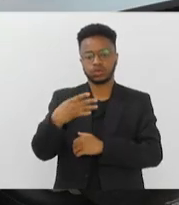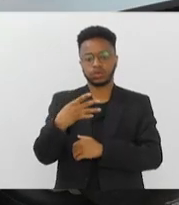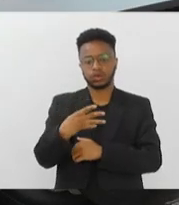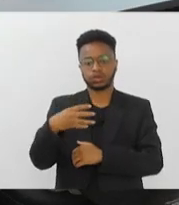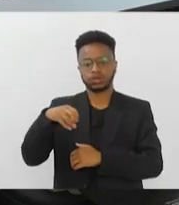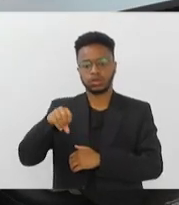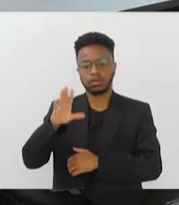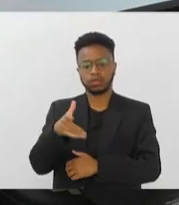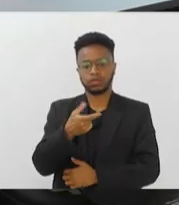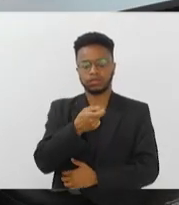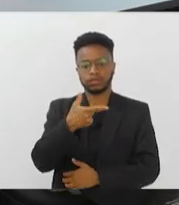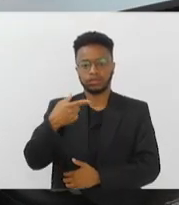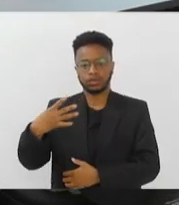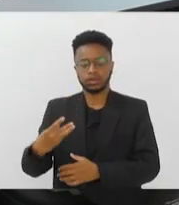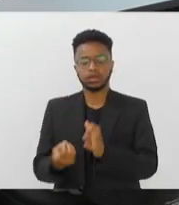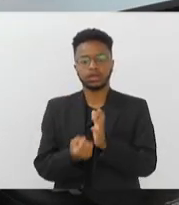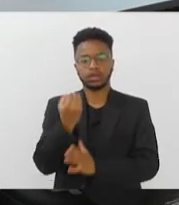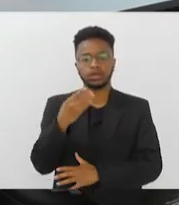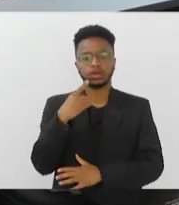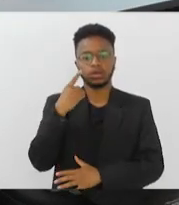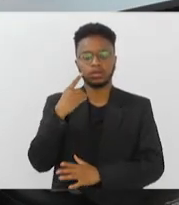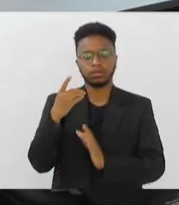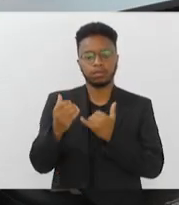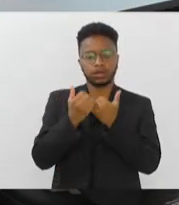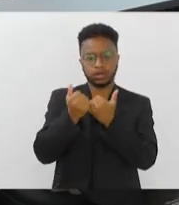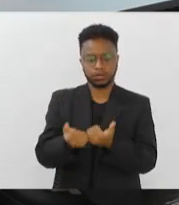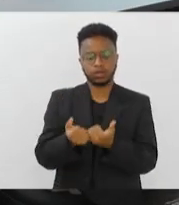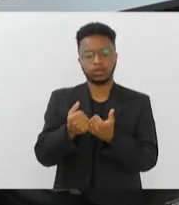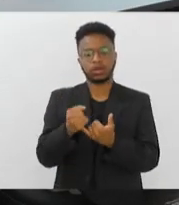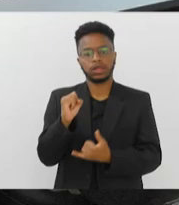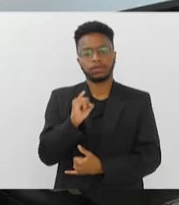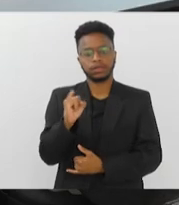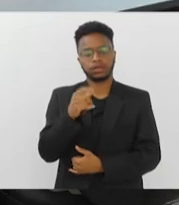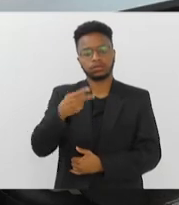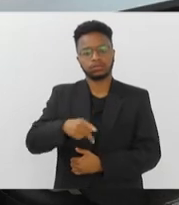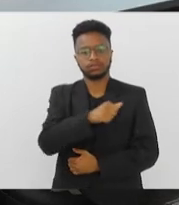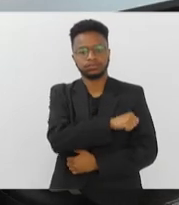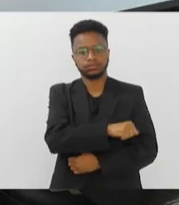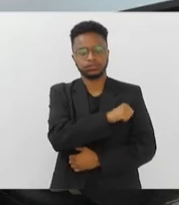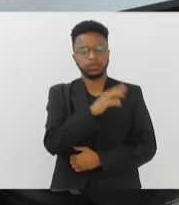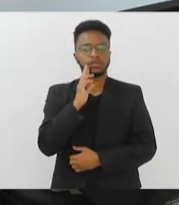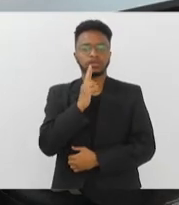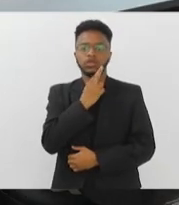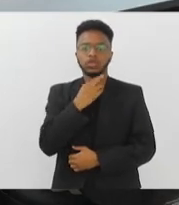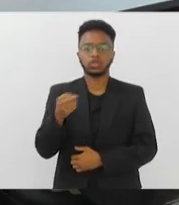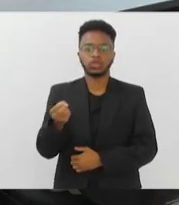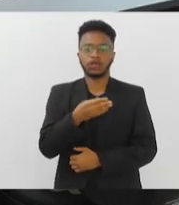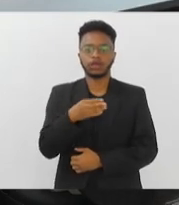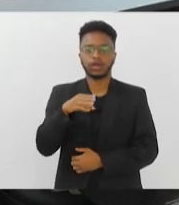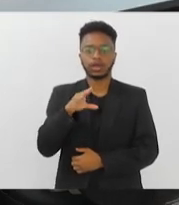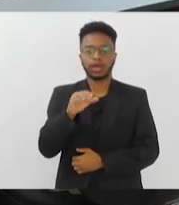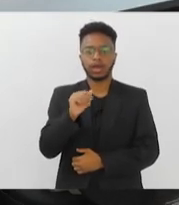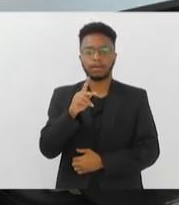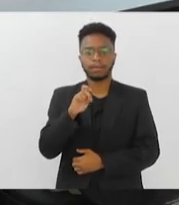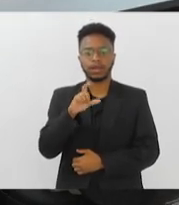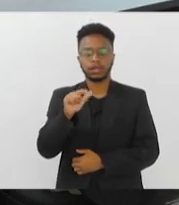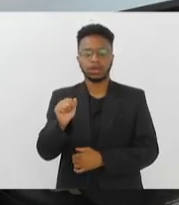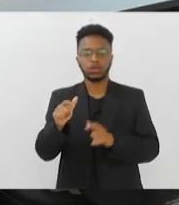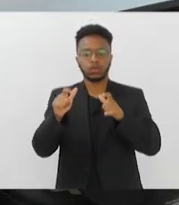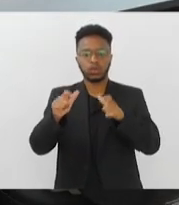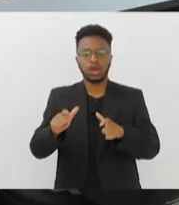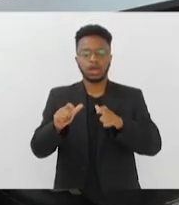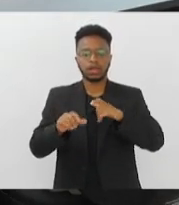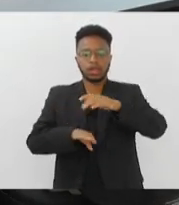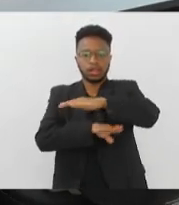declara patrimônio cultural de natureza imaterial do Estado do Rio de Janeiro, o restaurante Nova Capela, situado na Lapa, município do Rio de